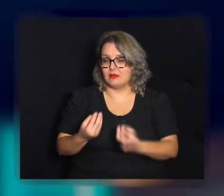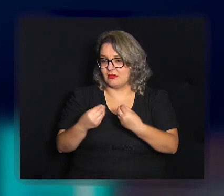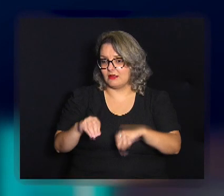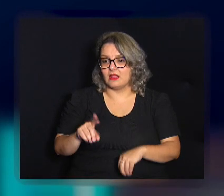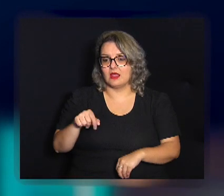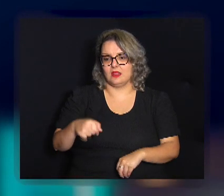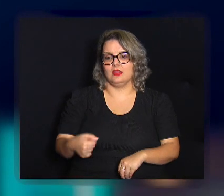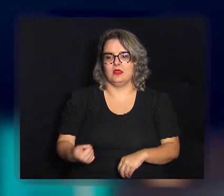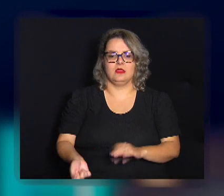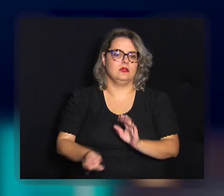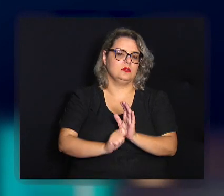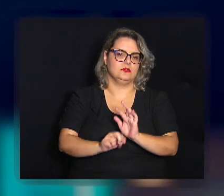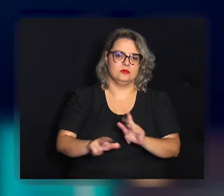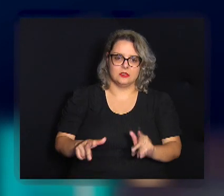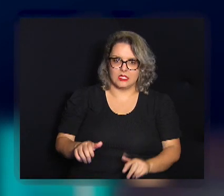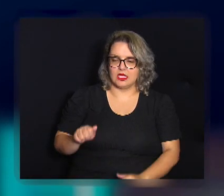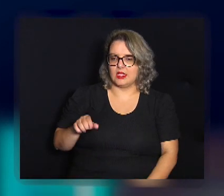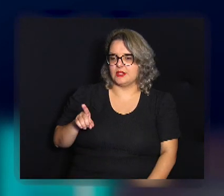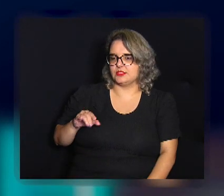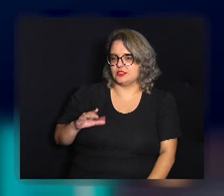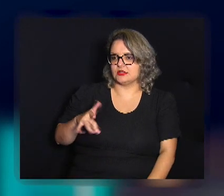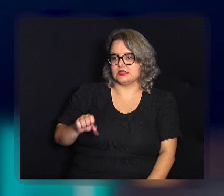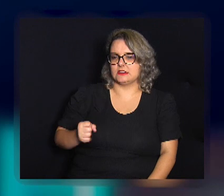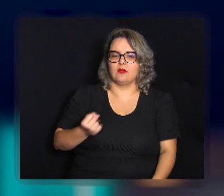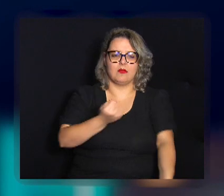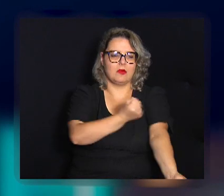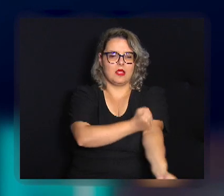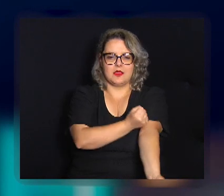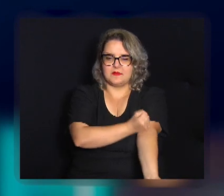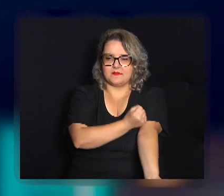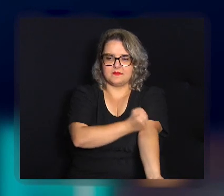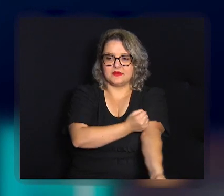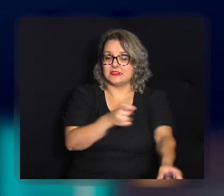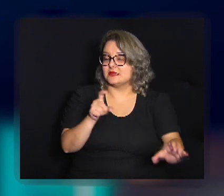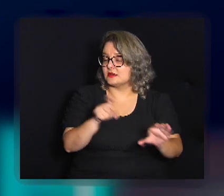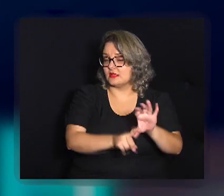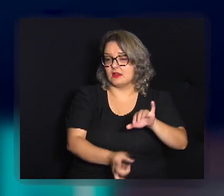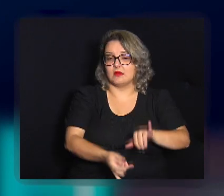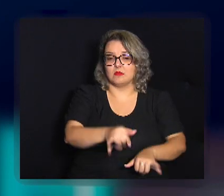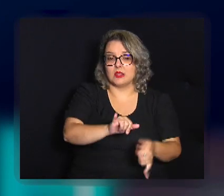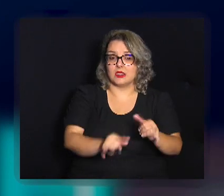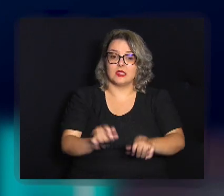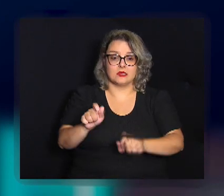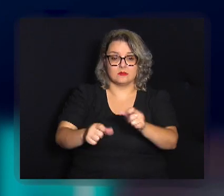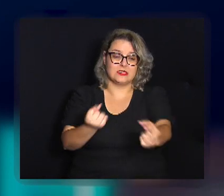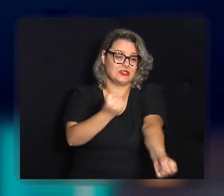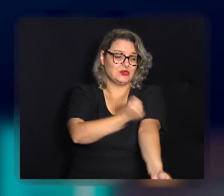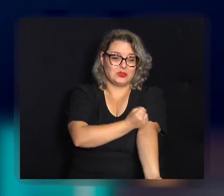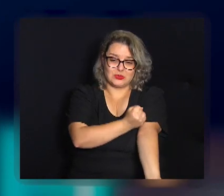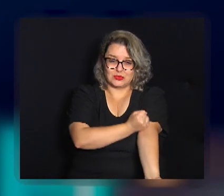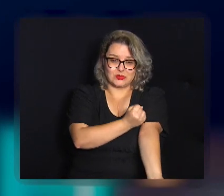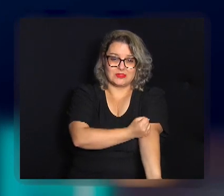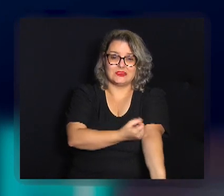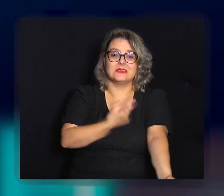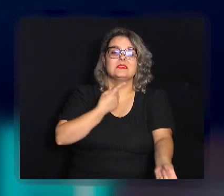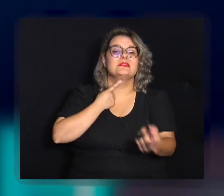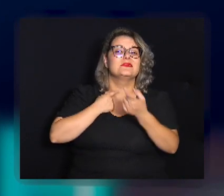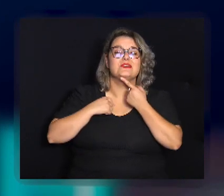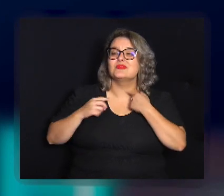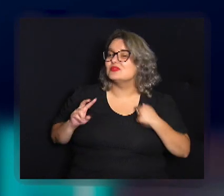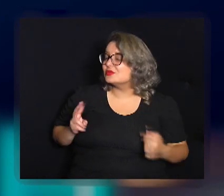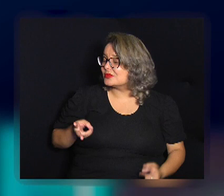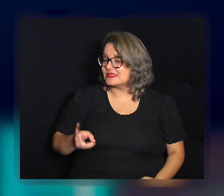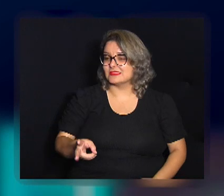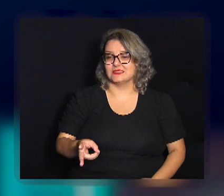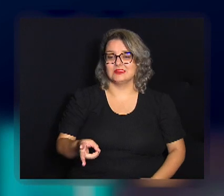Vício, adicção, é a dependência química. E os viciados, eles têm um desejo permanente